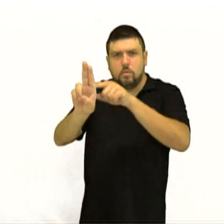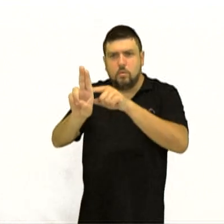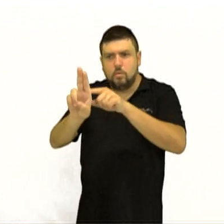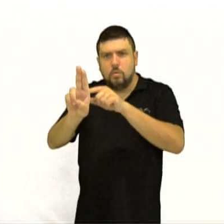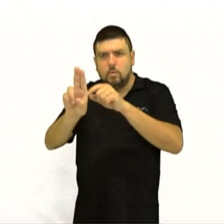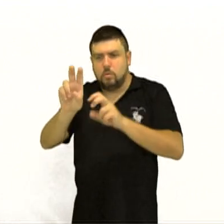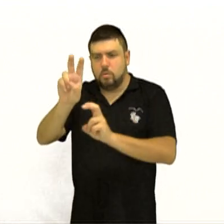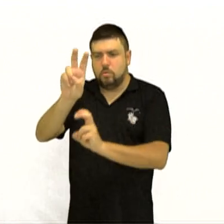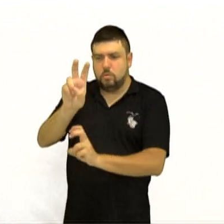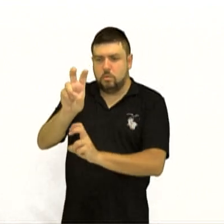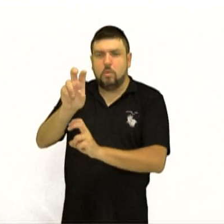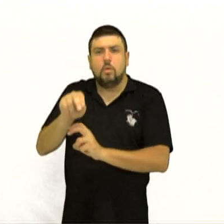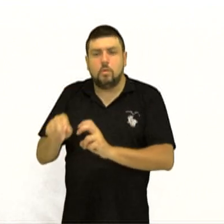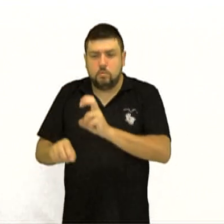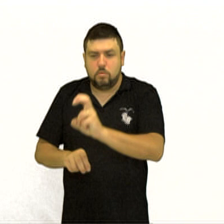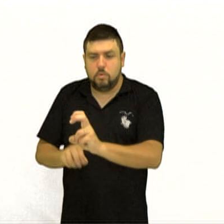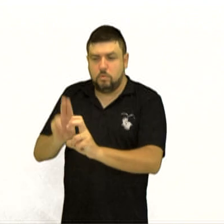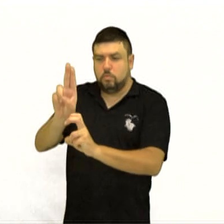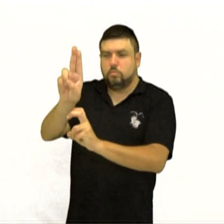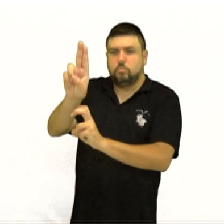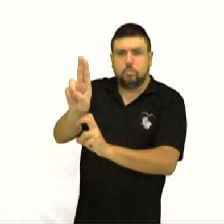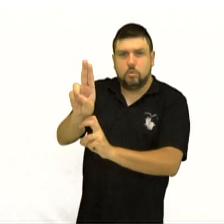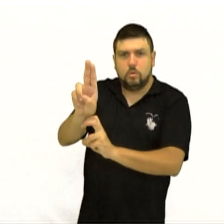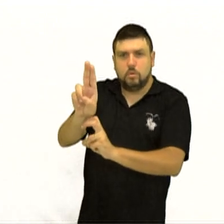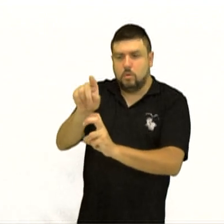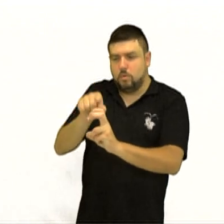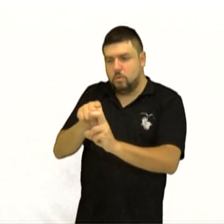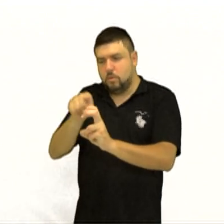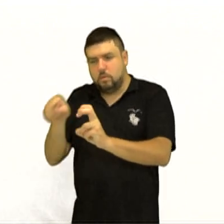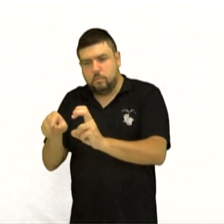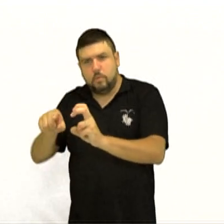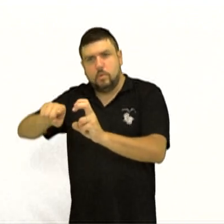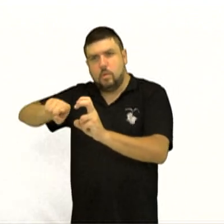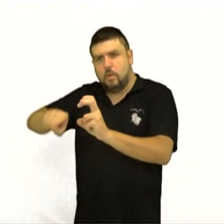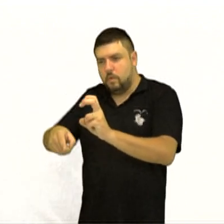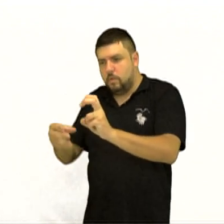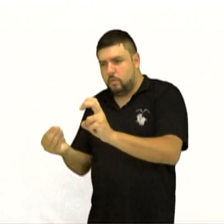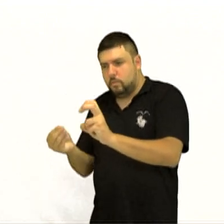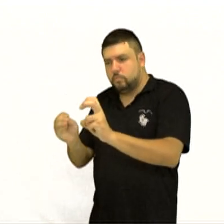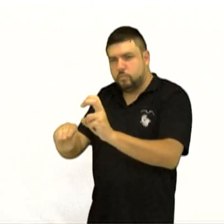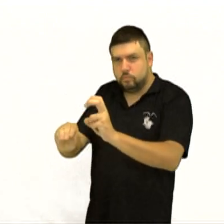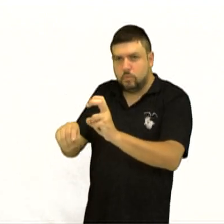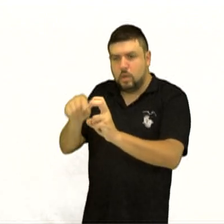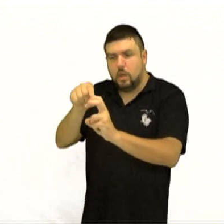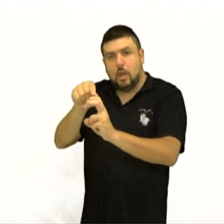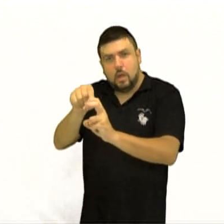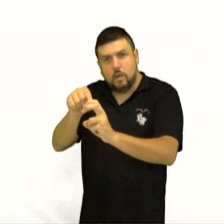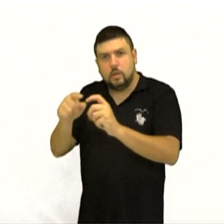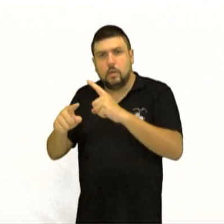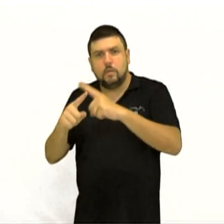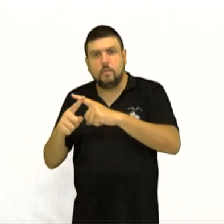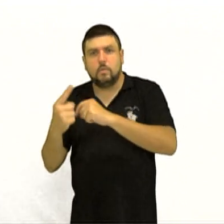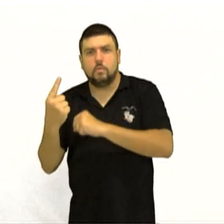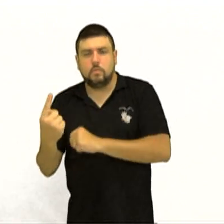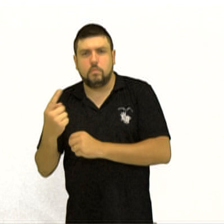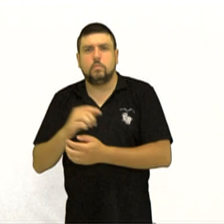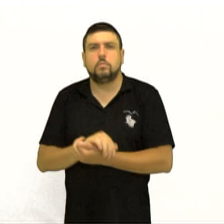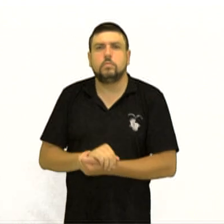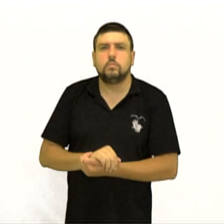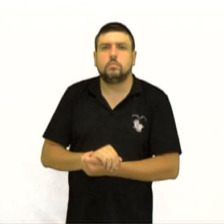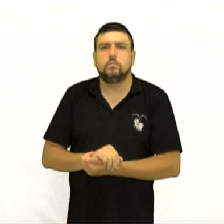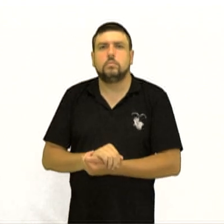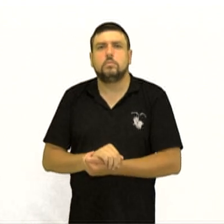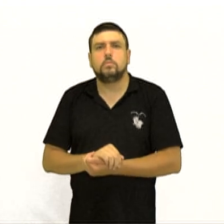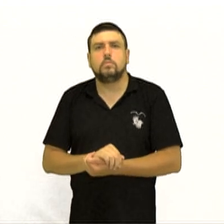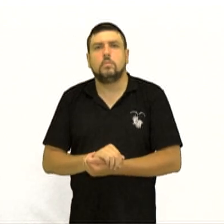1. A potência 10 aqui aparece vezes 1. Tá? 10 elevado a 0. Por isso, não fica oculta aqui no